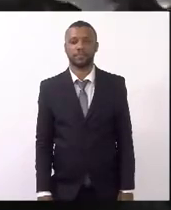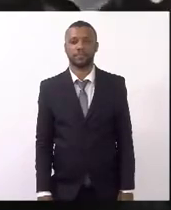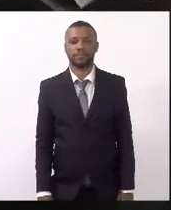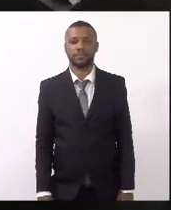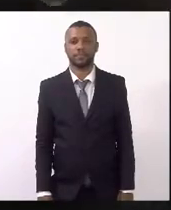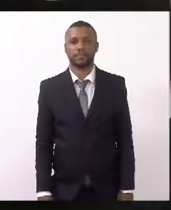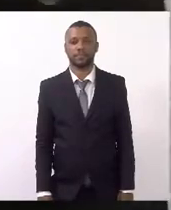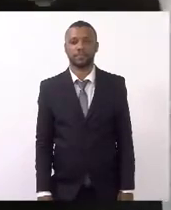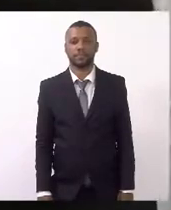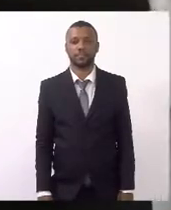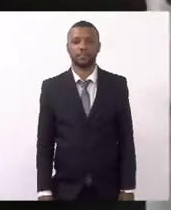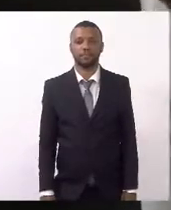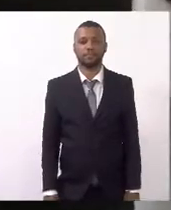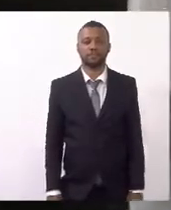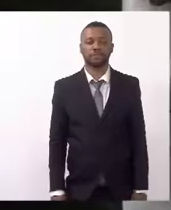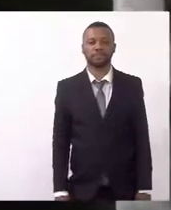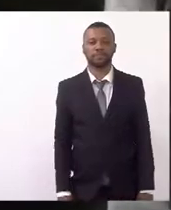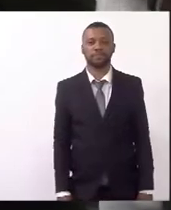E aí